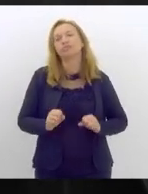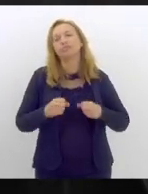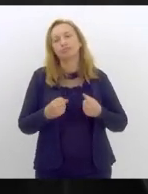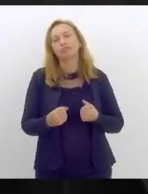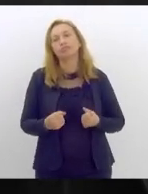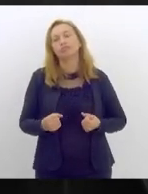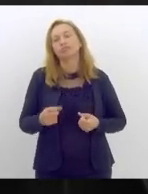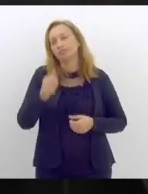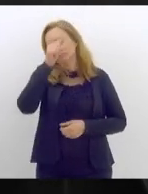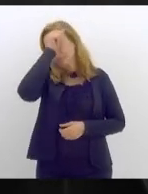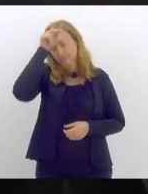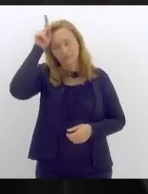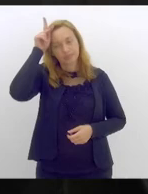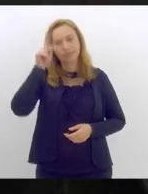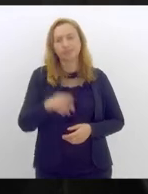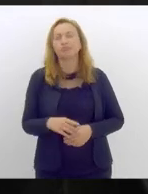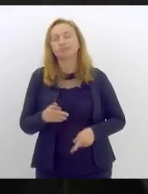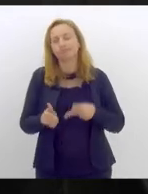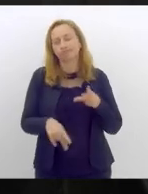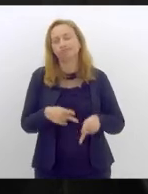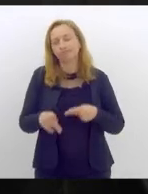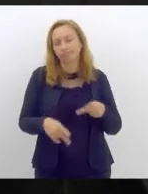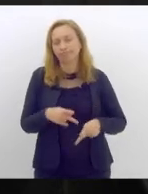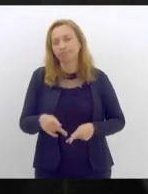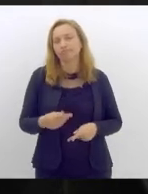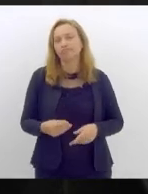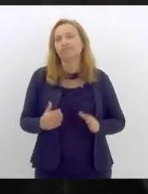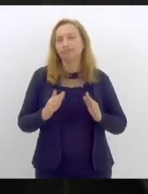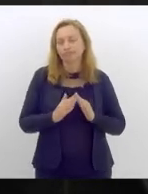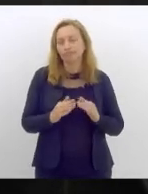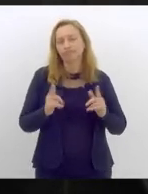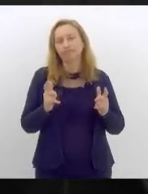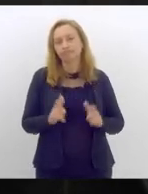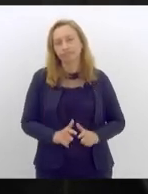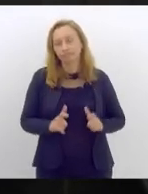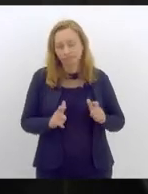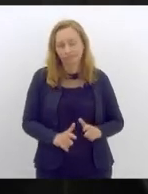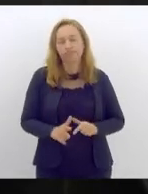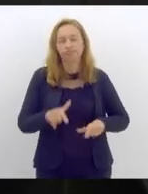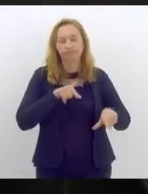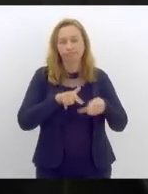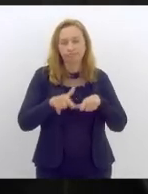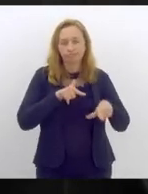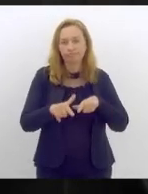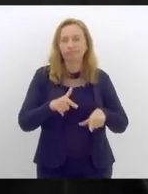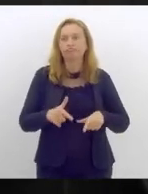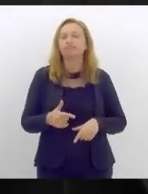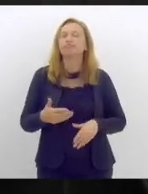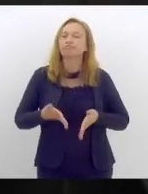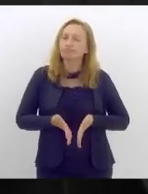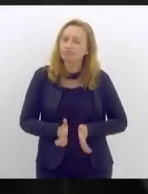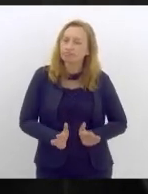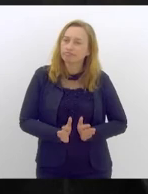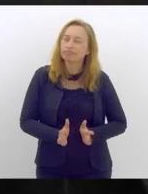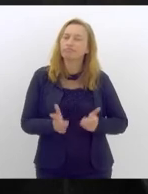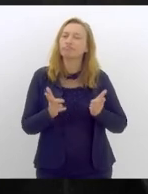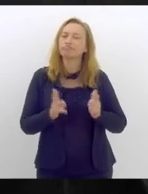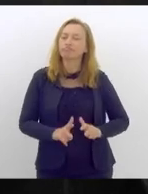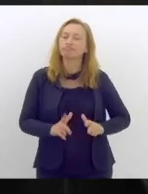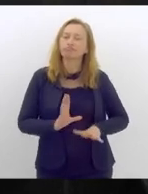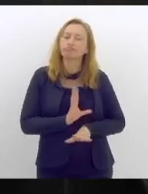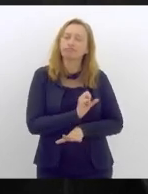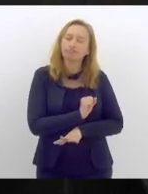prefeitos estou aqui fazendo a defesa das populações das pessoas que moram vivem trabalham tem raízes nasceram são